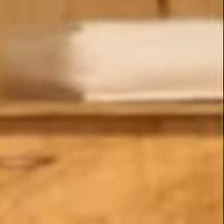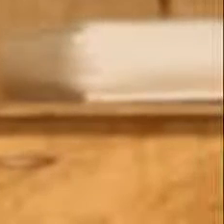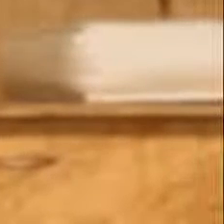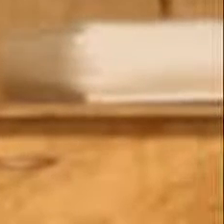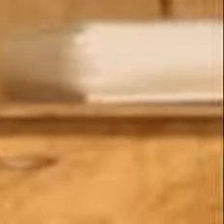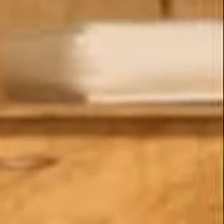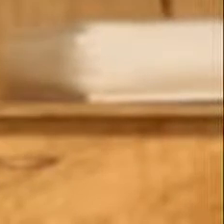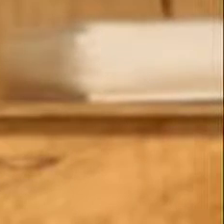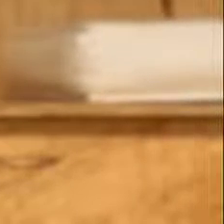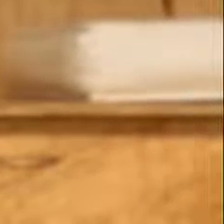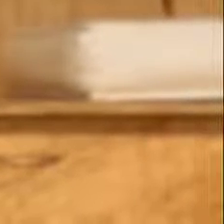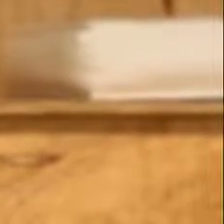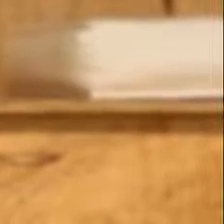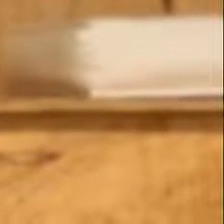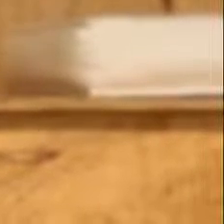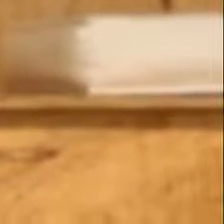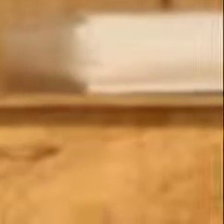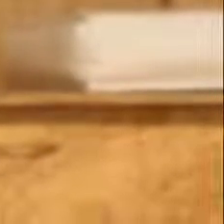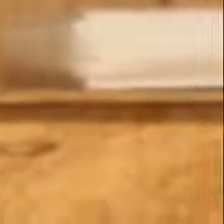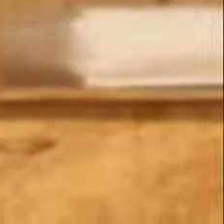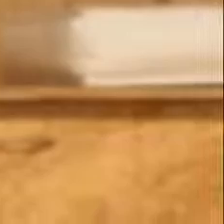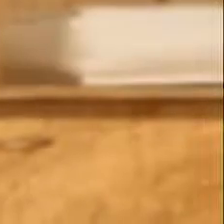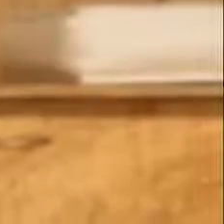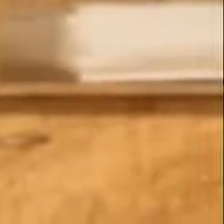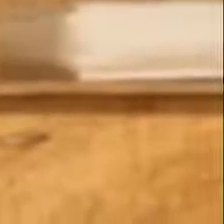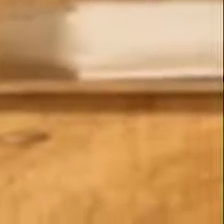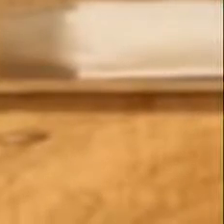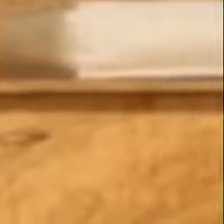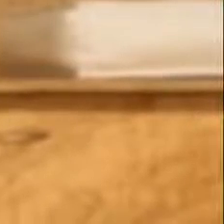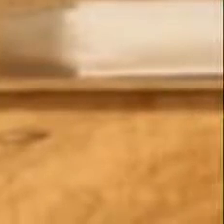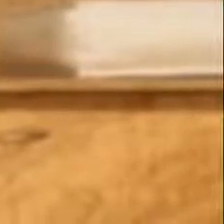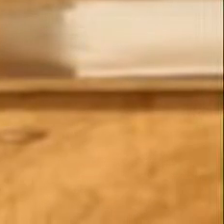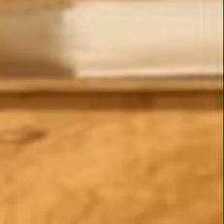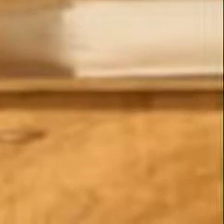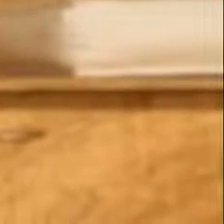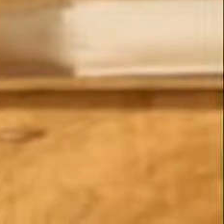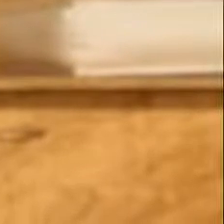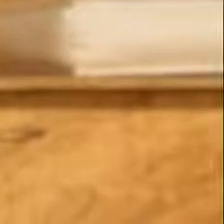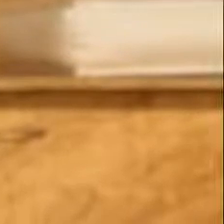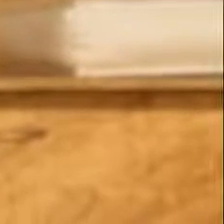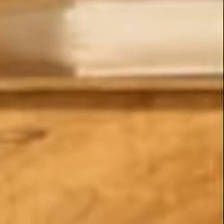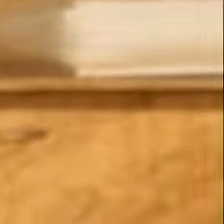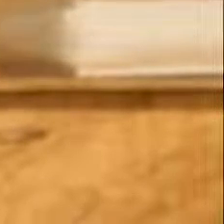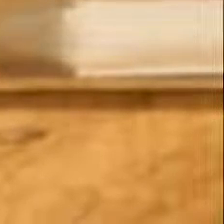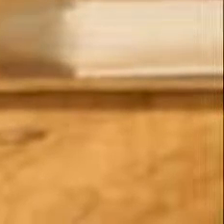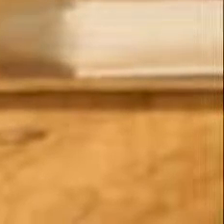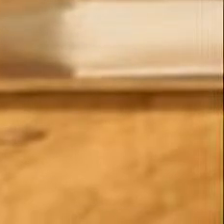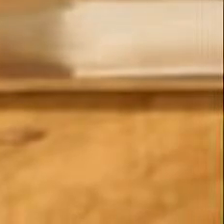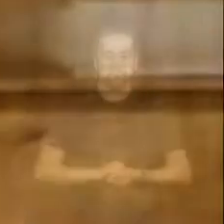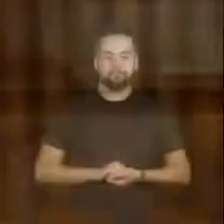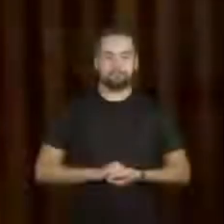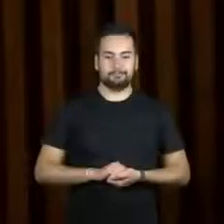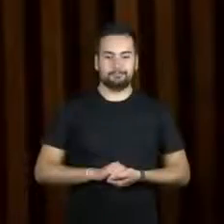agradece, eu agradeço a participação de vocês e fique agora com mais esse curso de capacitação.